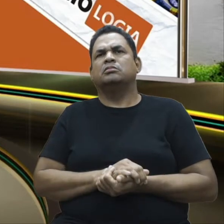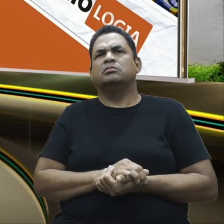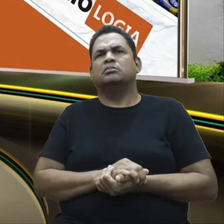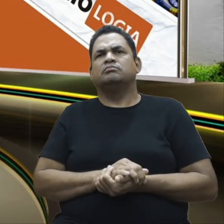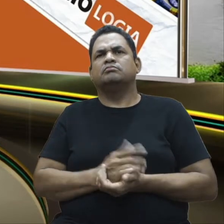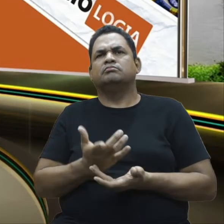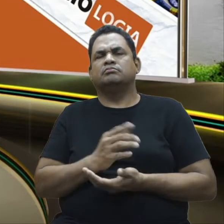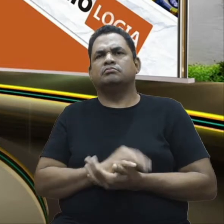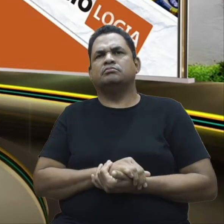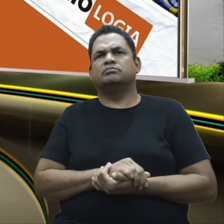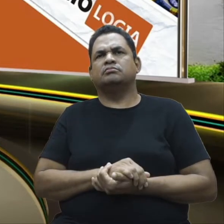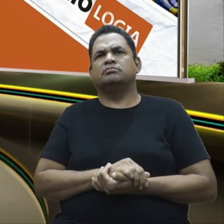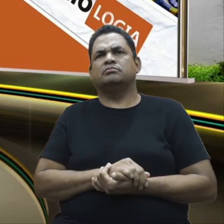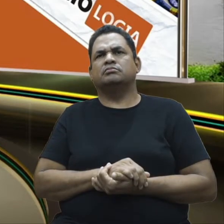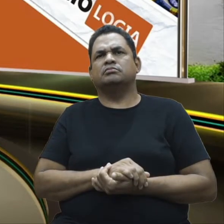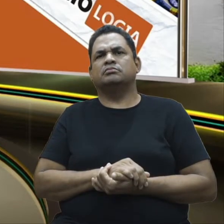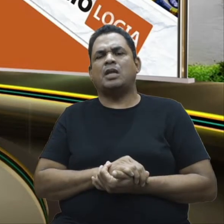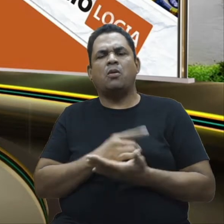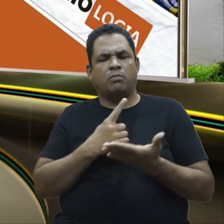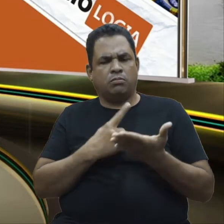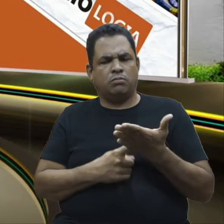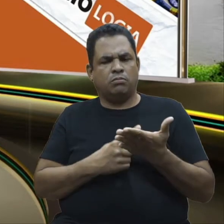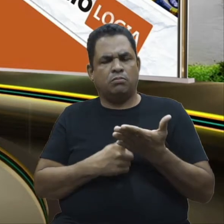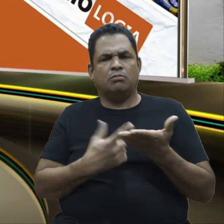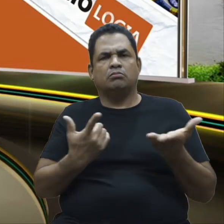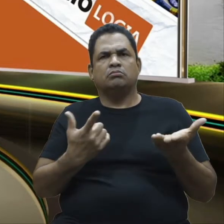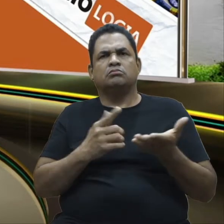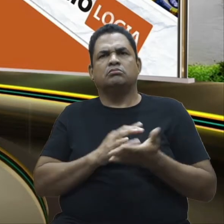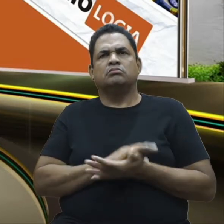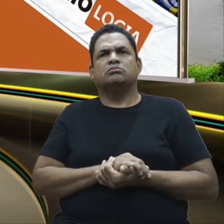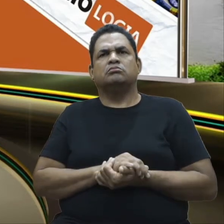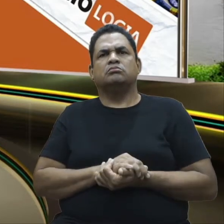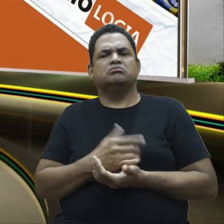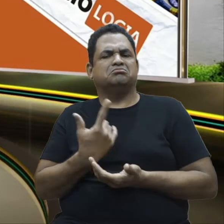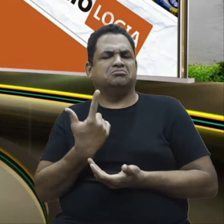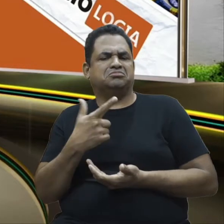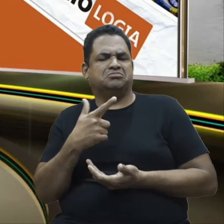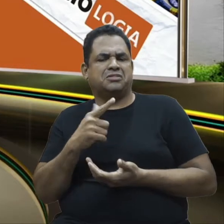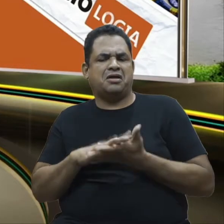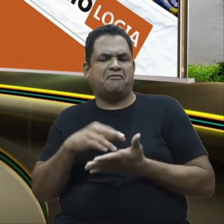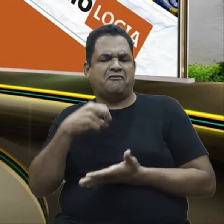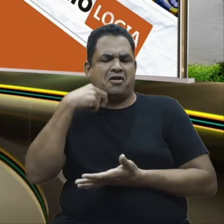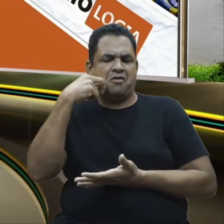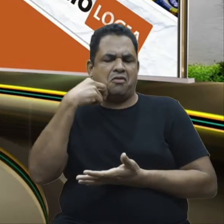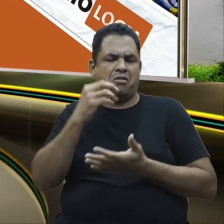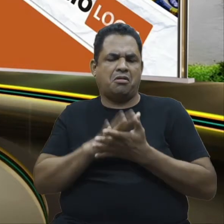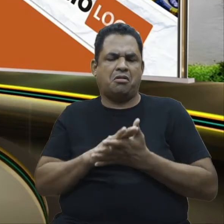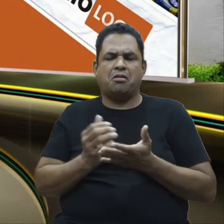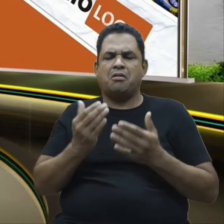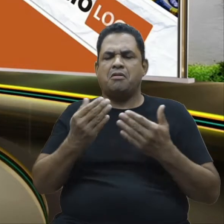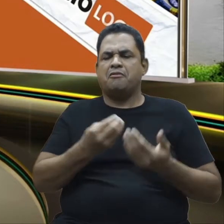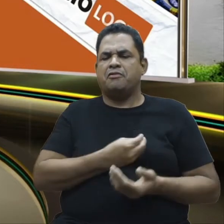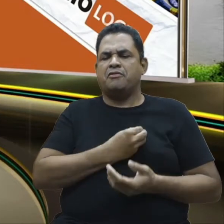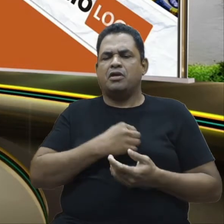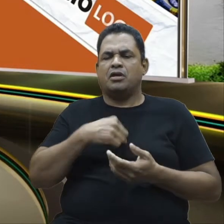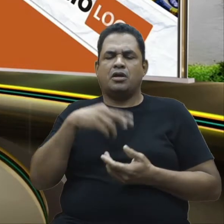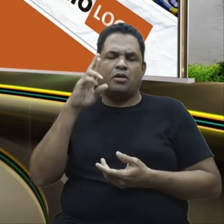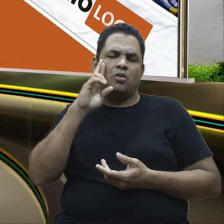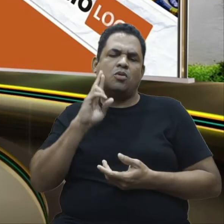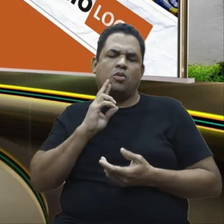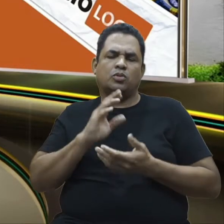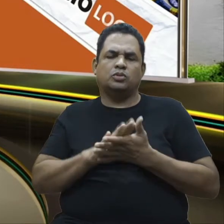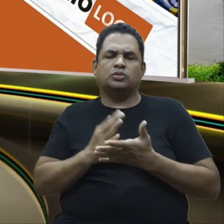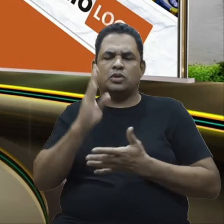colocar para baixo. Tá combinado? Então, não vamos sentir vergonha de morar em Rondônia, no Brasil e muito menos na América Latina,